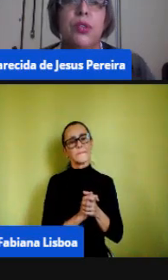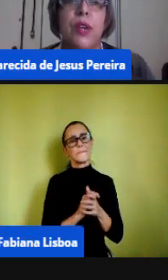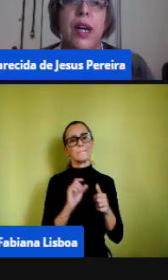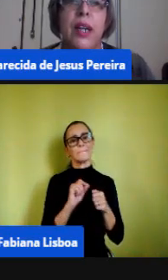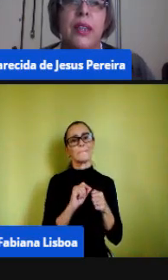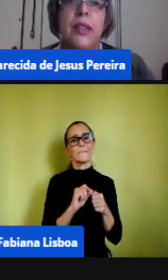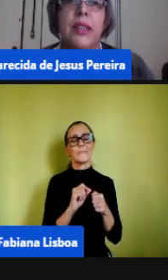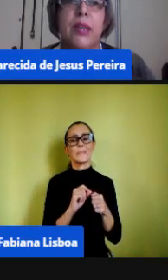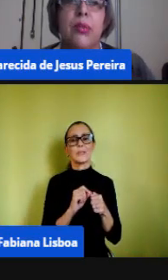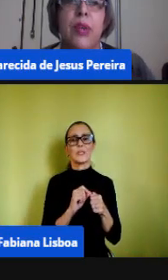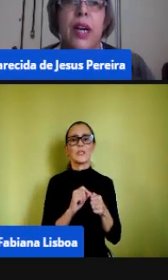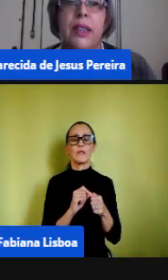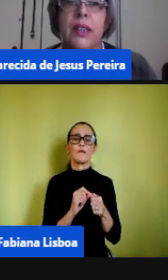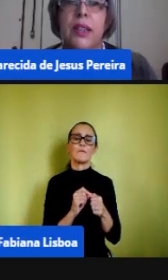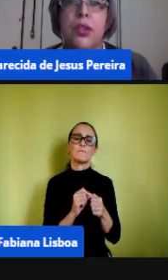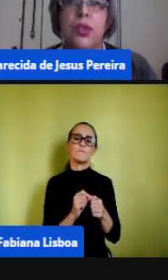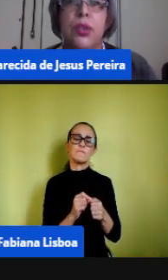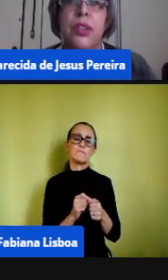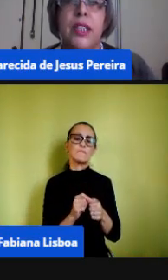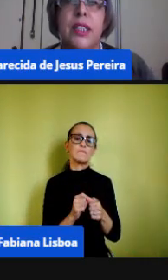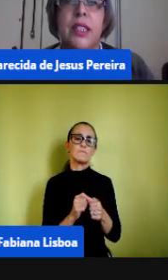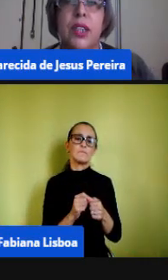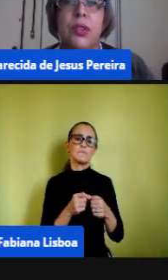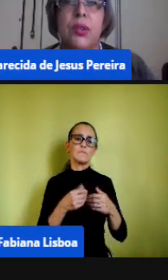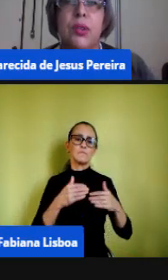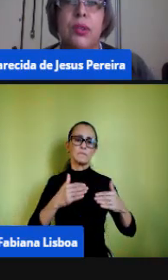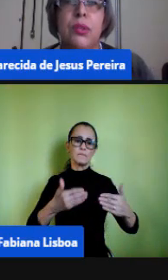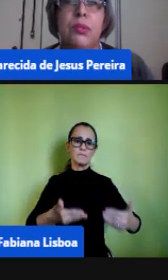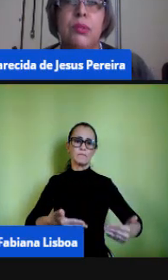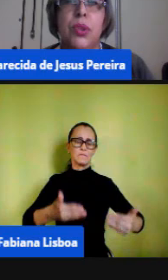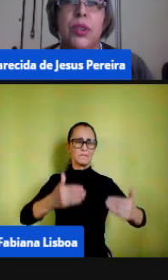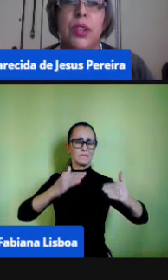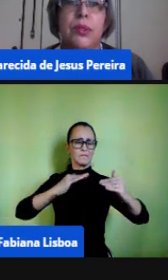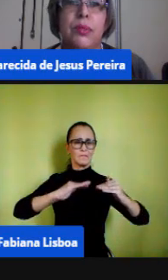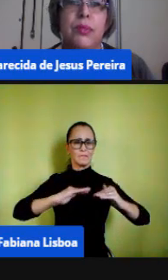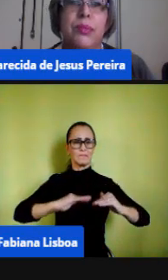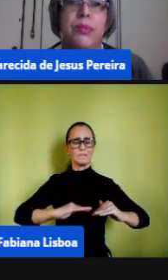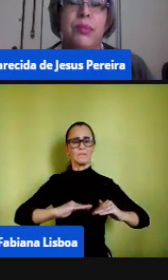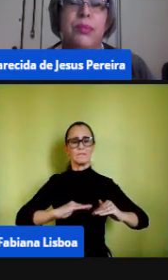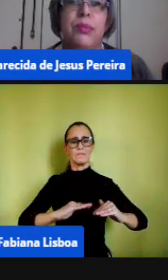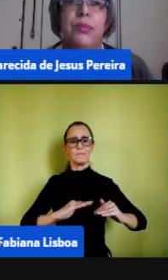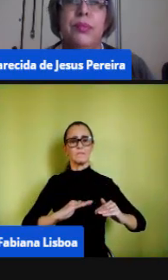dobre a toalha da tabuada do terceiro botão.